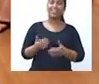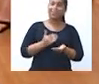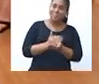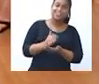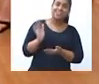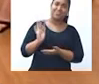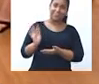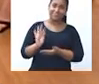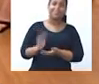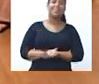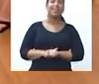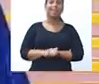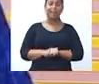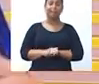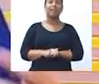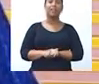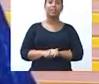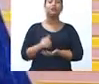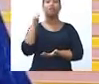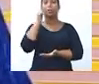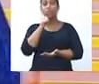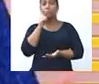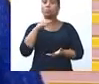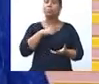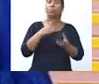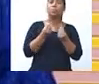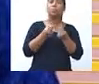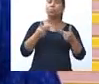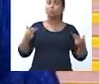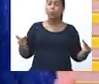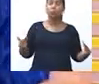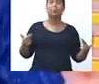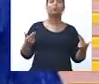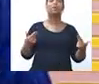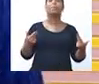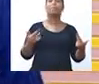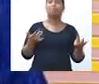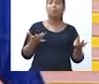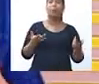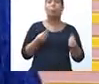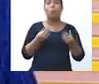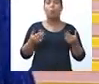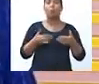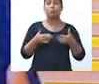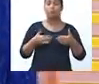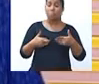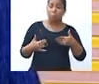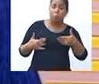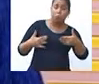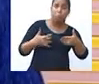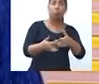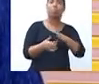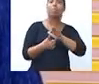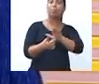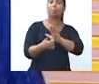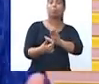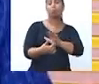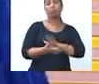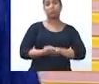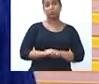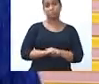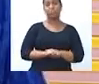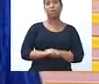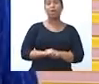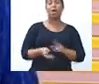na faculdade, nas universidades, a mulher ainda tem muita coisa para percorrer, um caminho muito longo para mostrar,